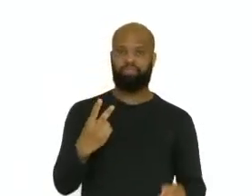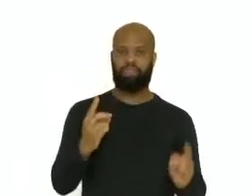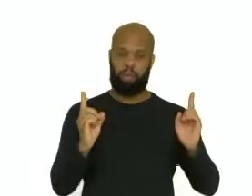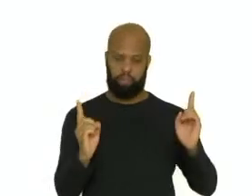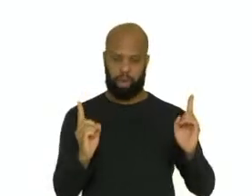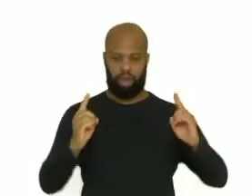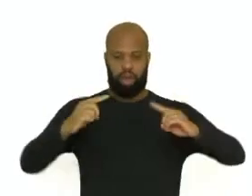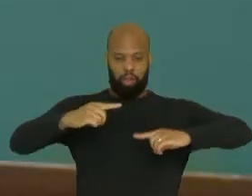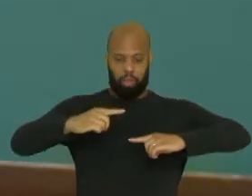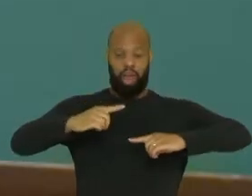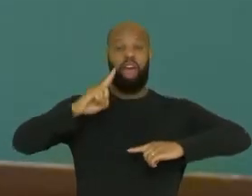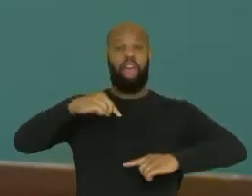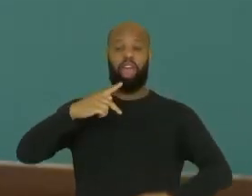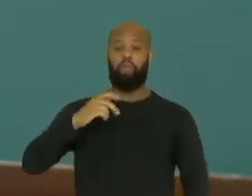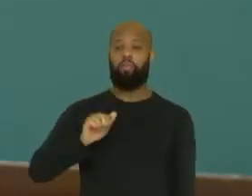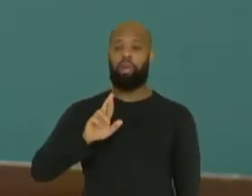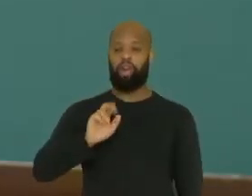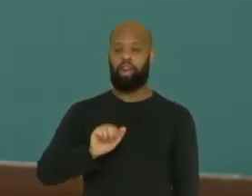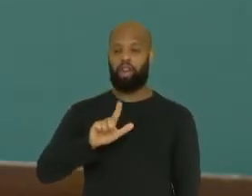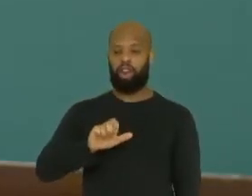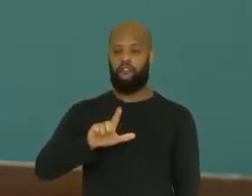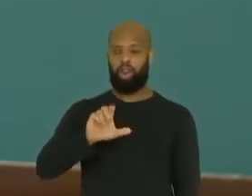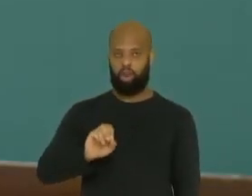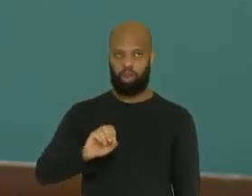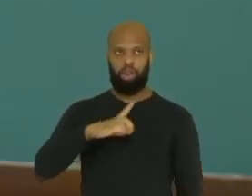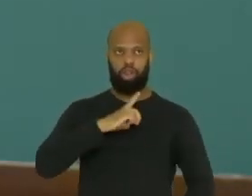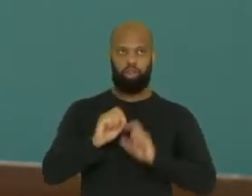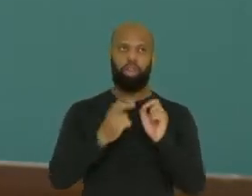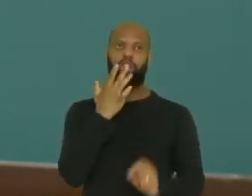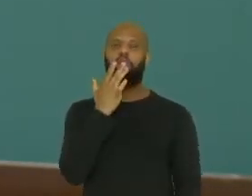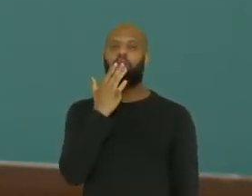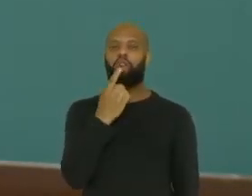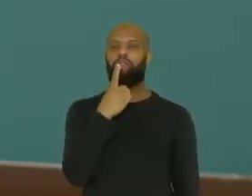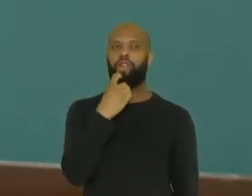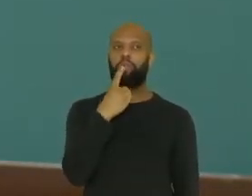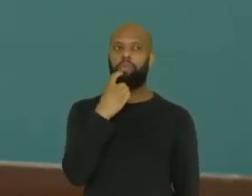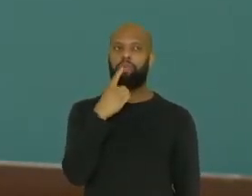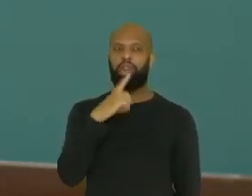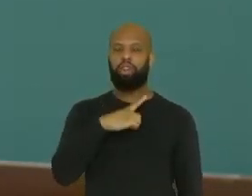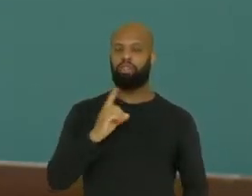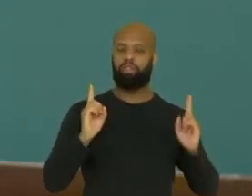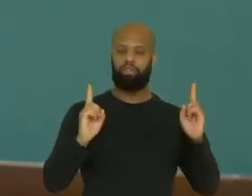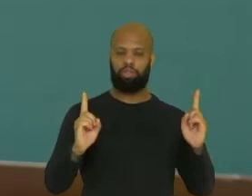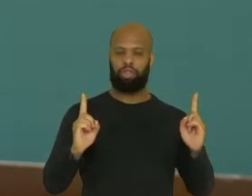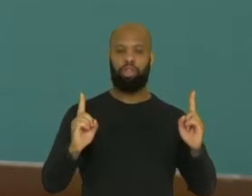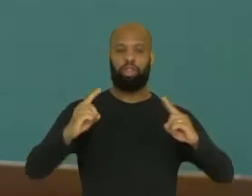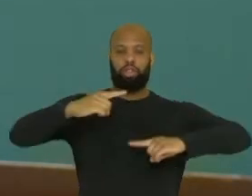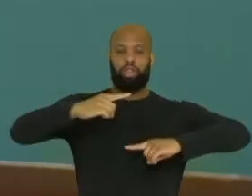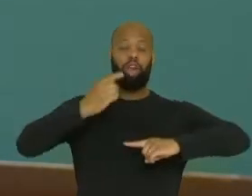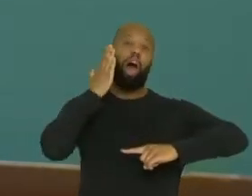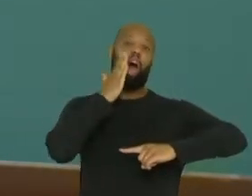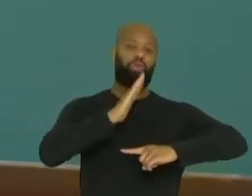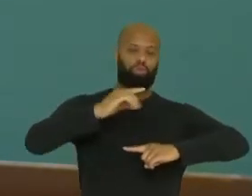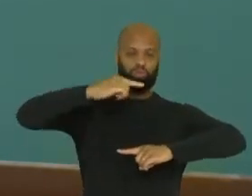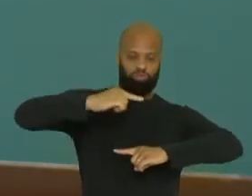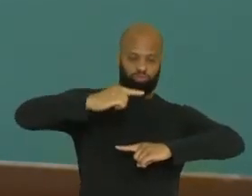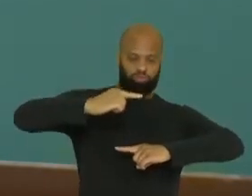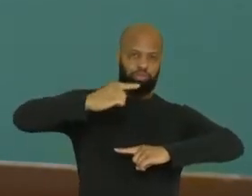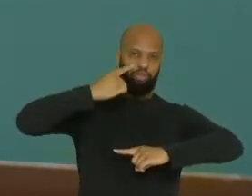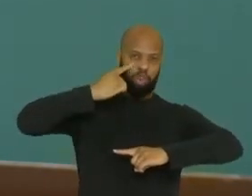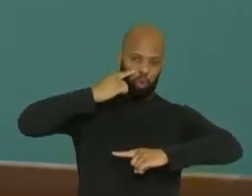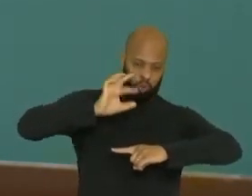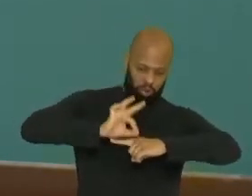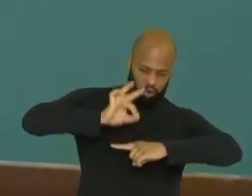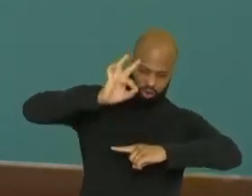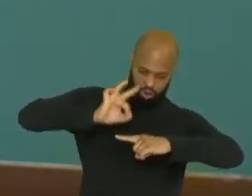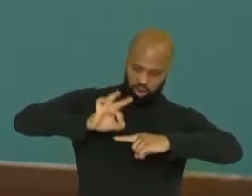observem aqui nessas figuras a gente identificou como cor vermelha e um par de lados Paralelos cor azul um outro par de lados